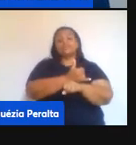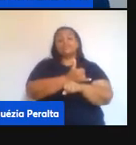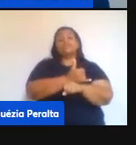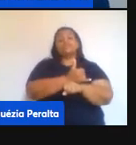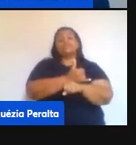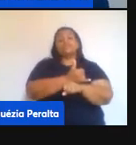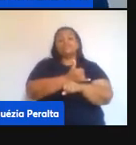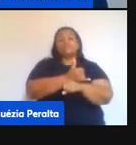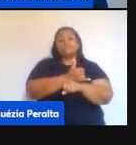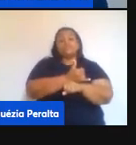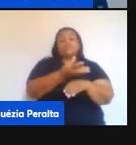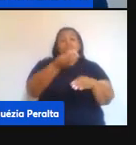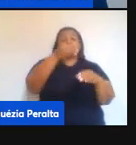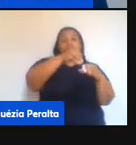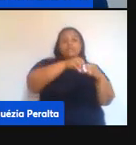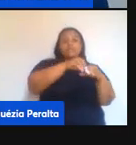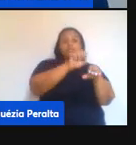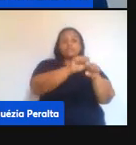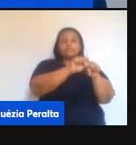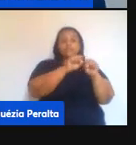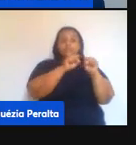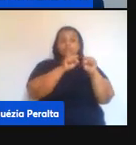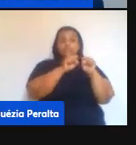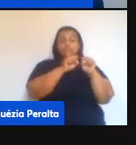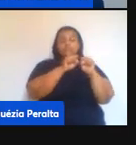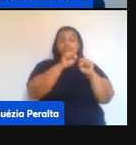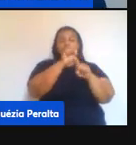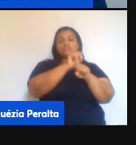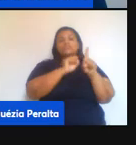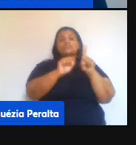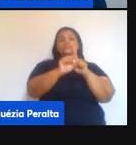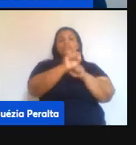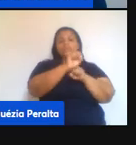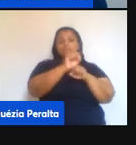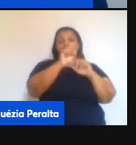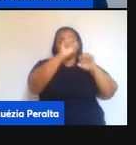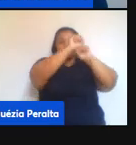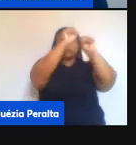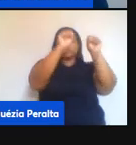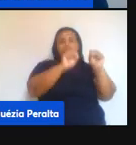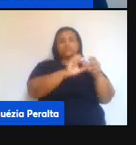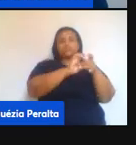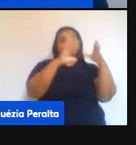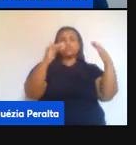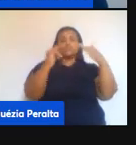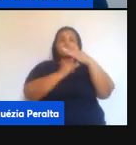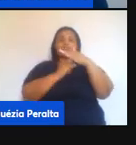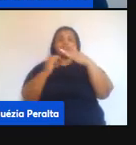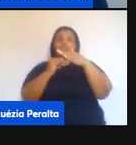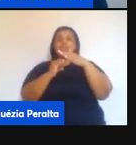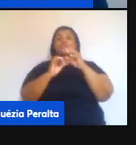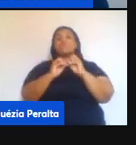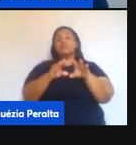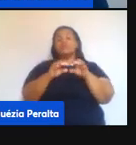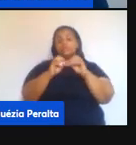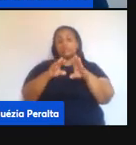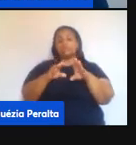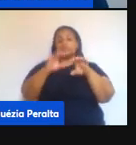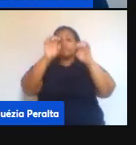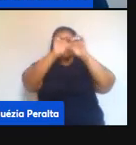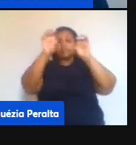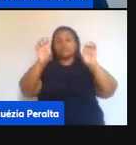de uma sociedade de caráter tecnocrático e muitas vezes dentro de uma instituição como a escola, que foi estruturada em